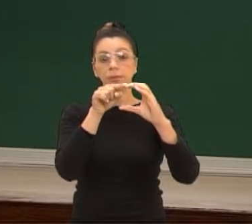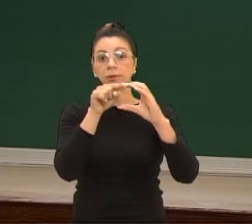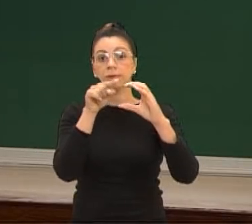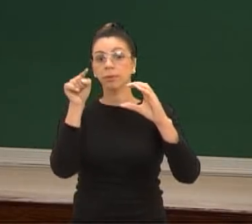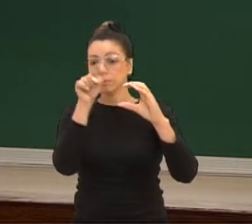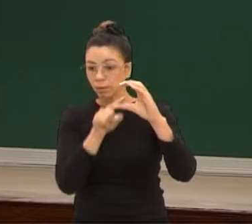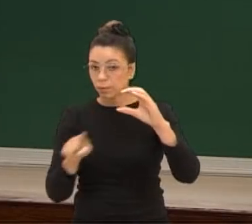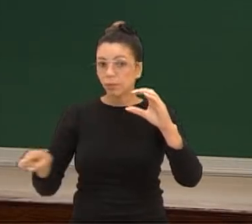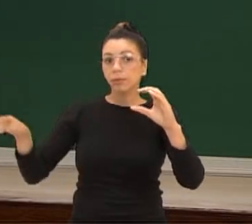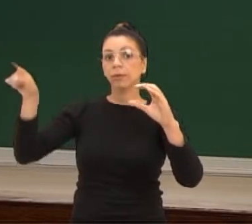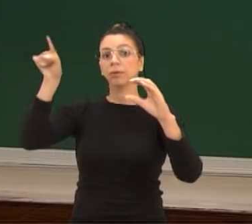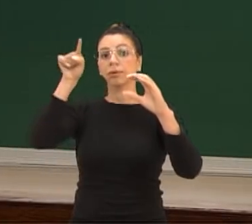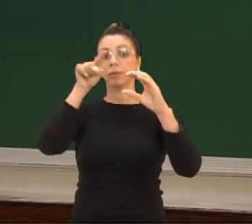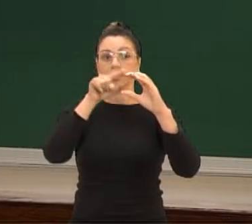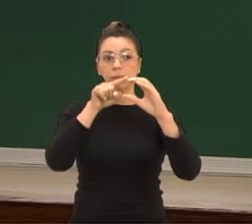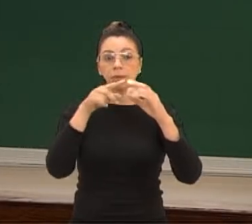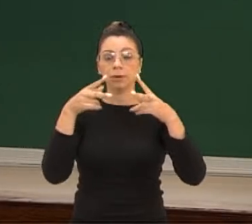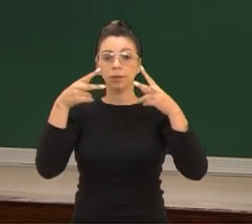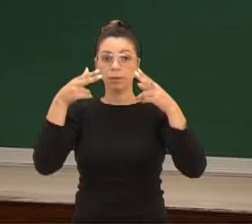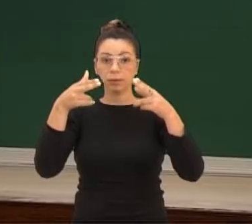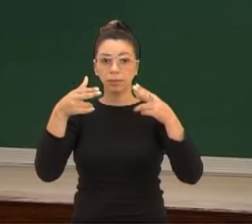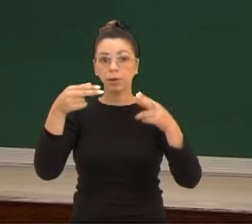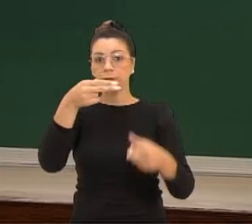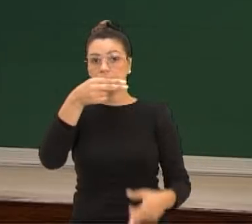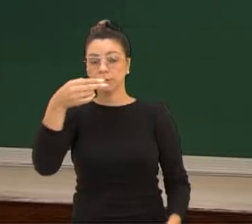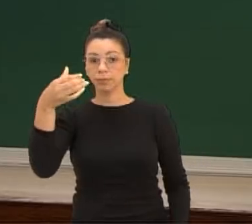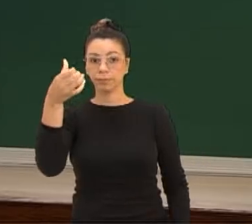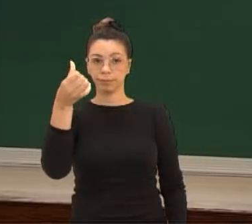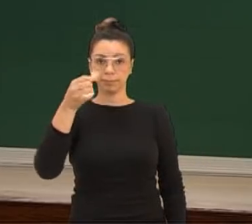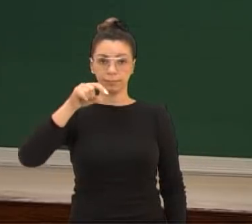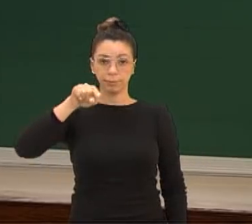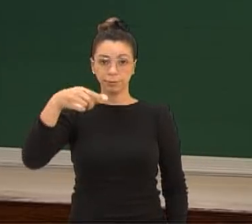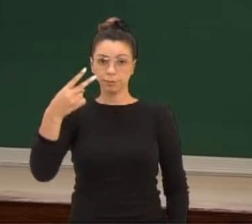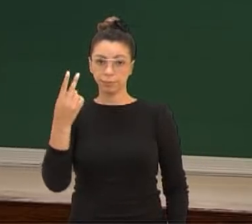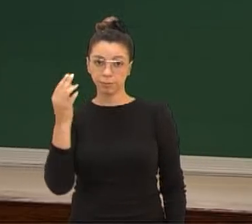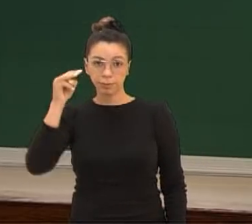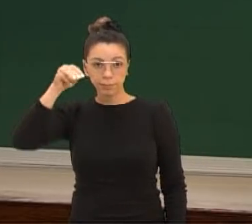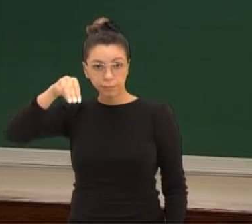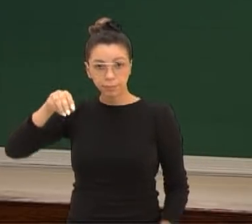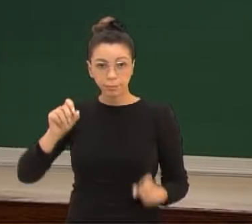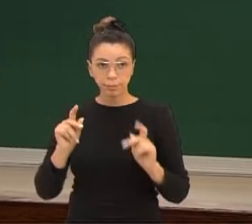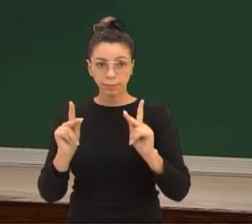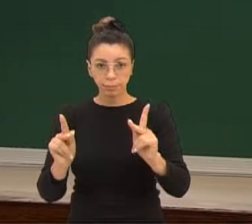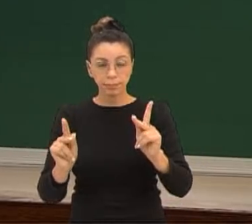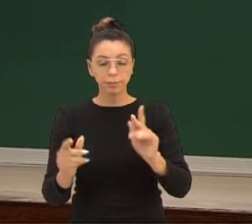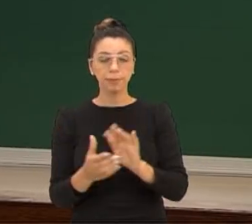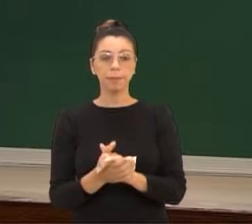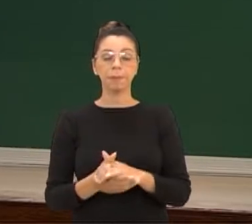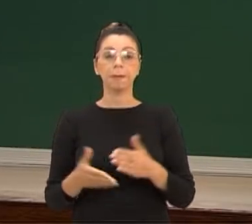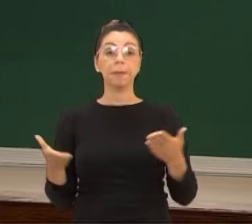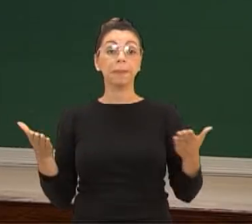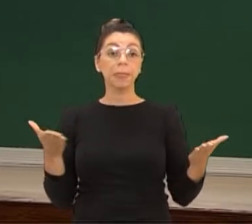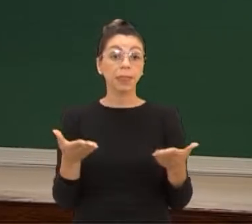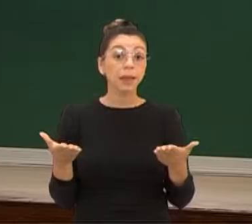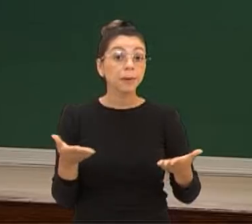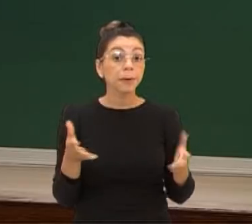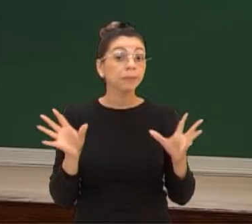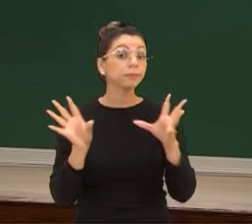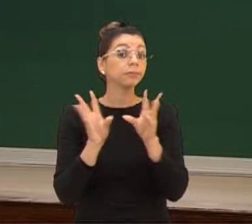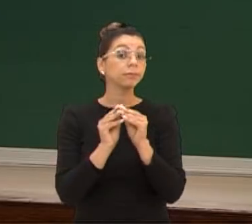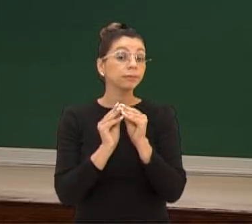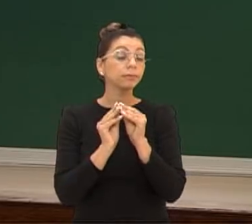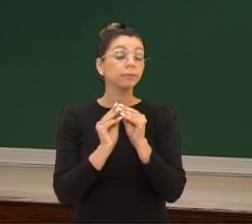essa circunferência é igual a 6,2 metros, ok? Na aula de hoje, então,